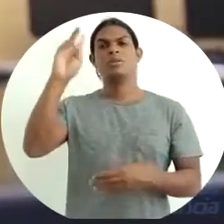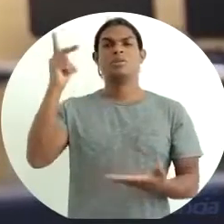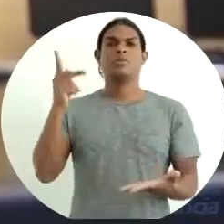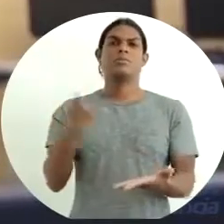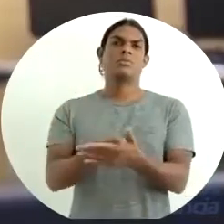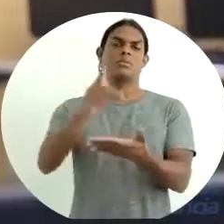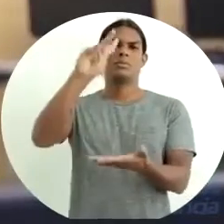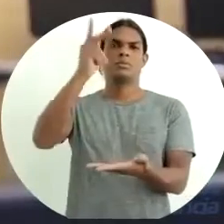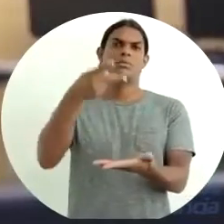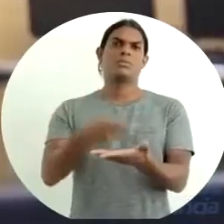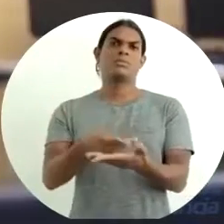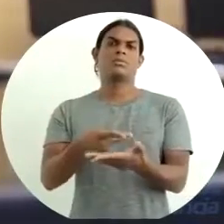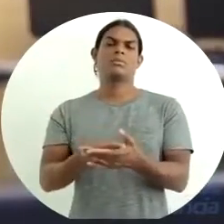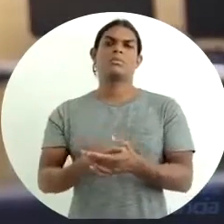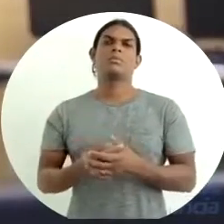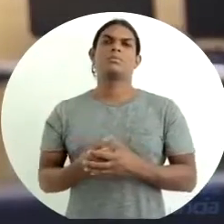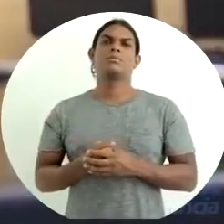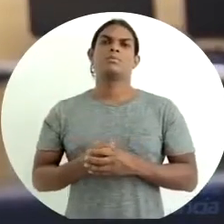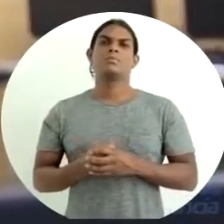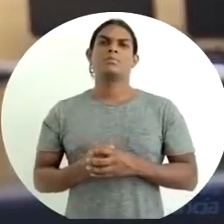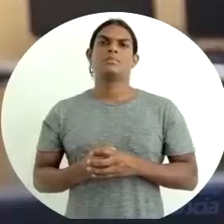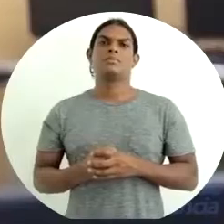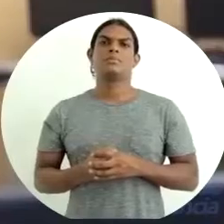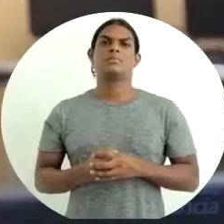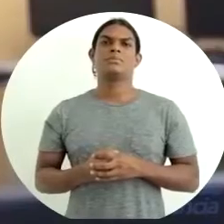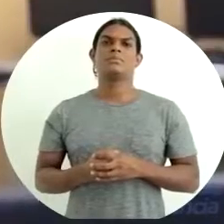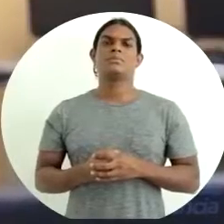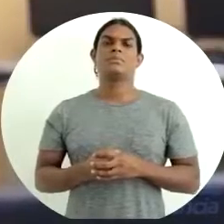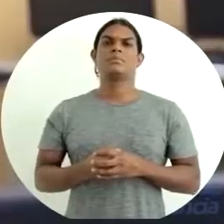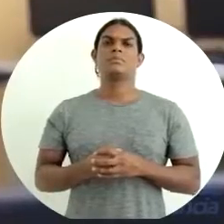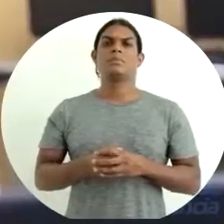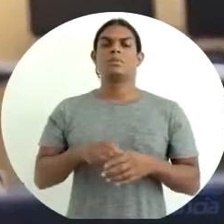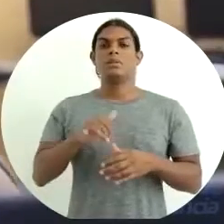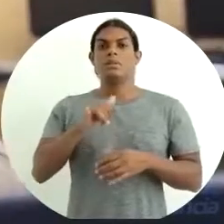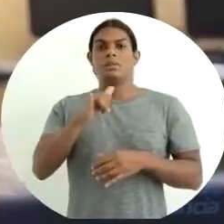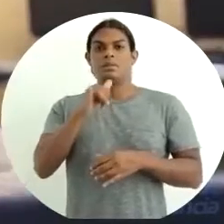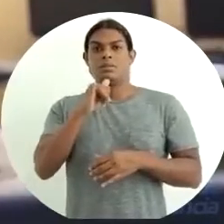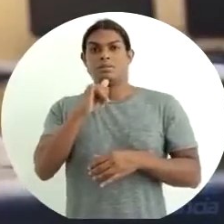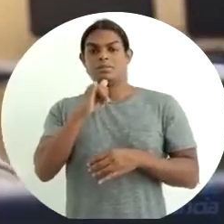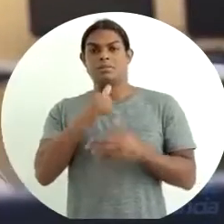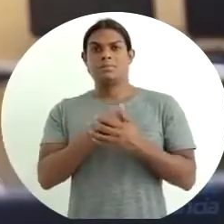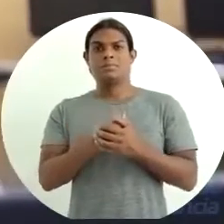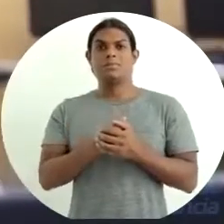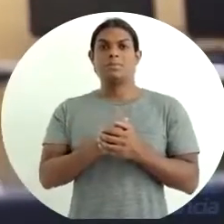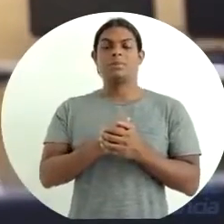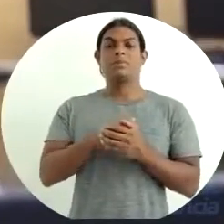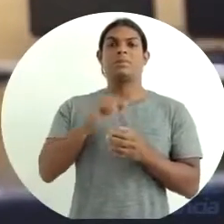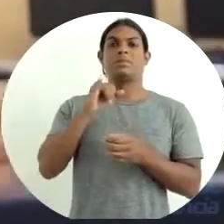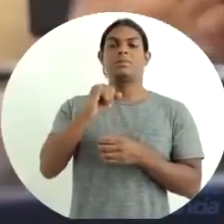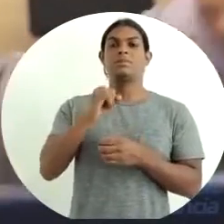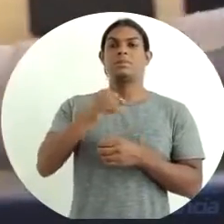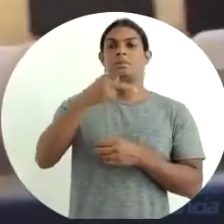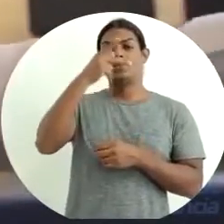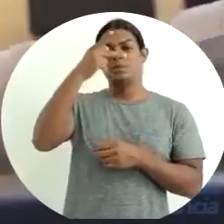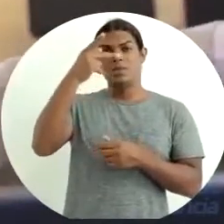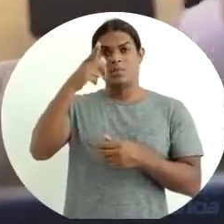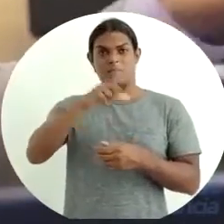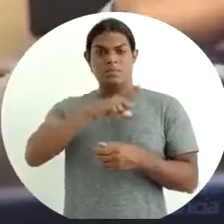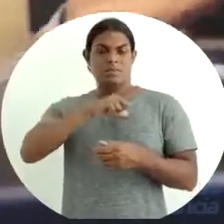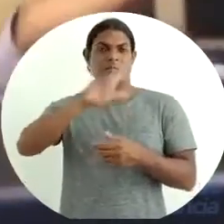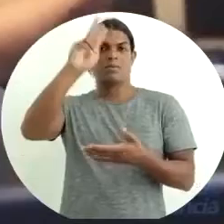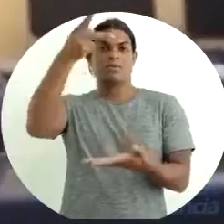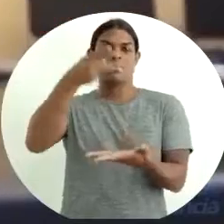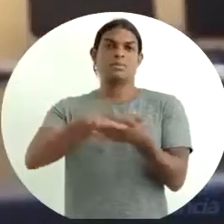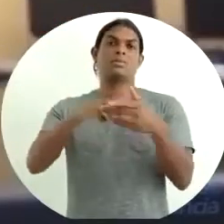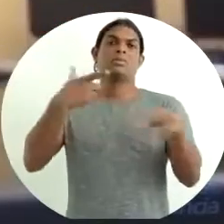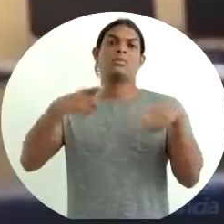quando houver a segregação compulsória, ou seja, a data em que o trabalhador fica impedido de trabalhar. A doença vem sendo